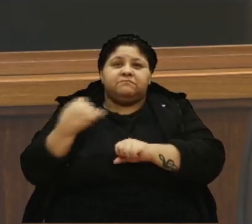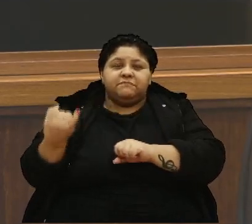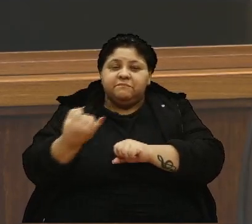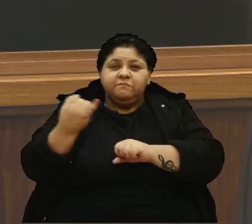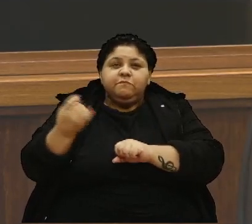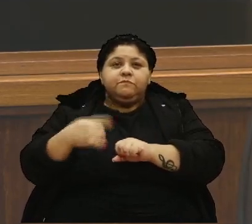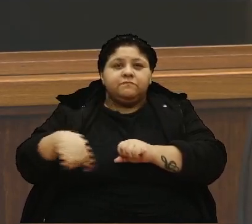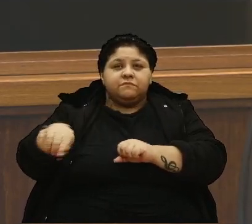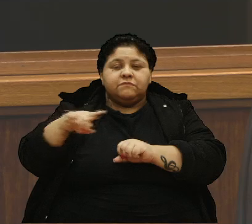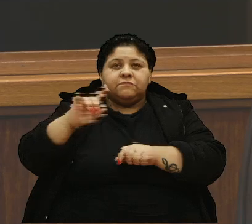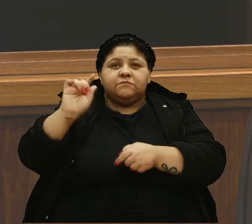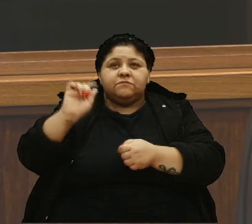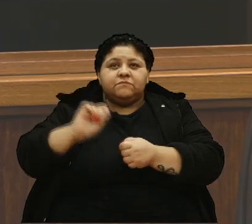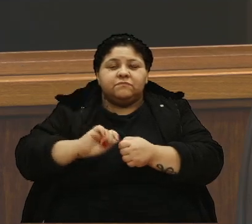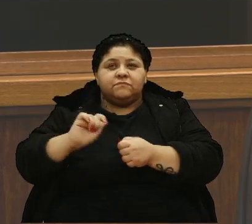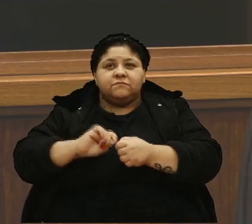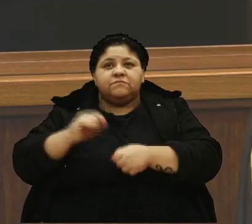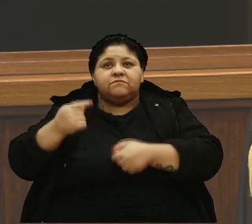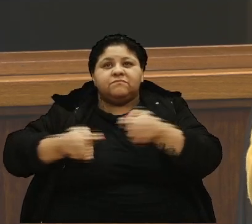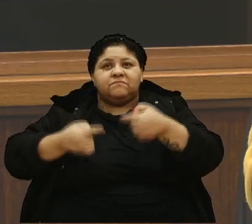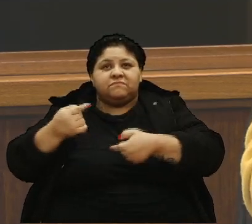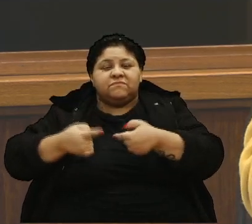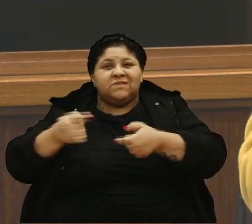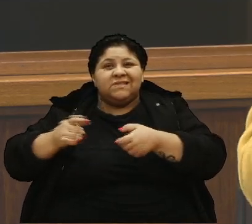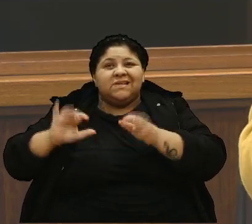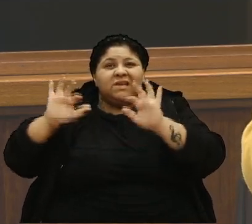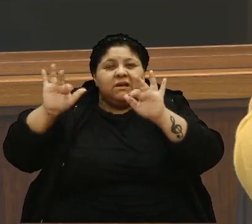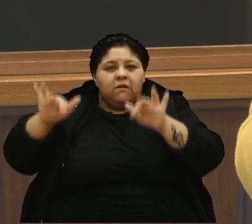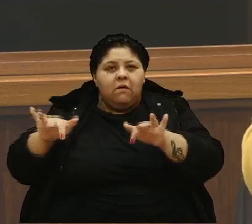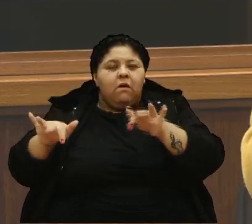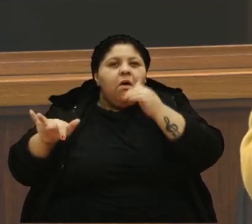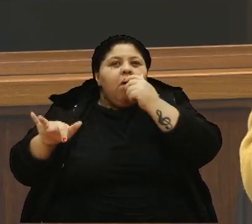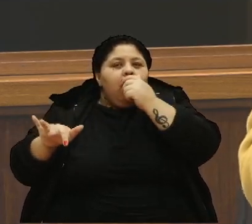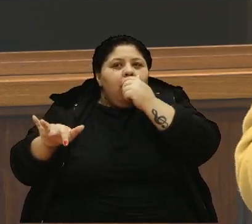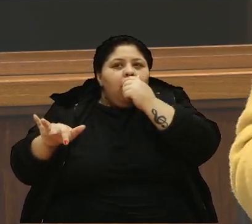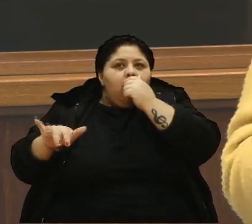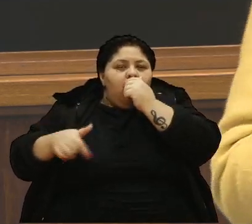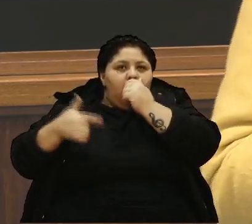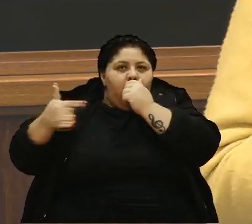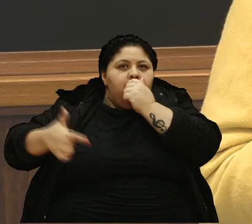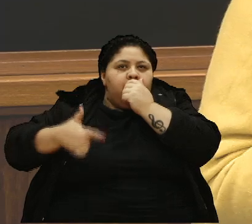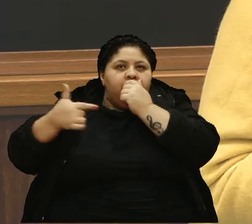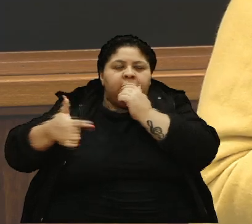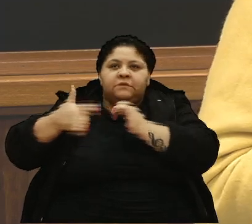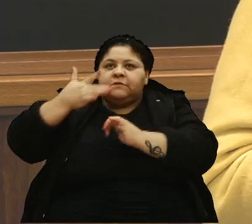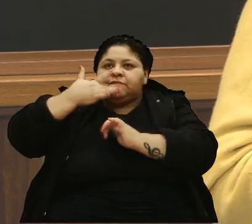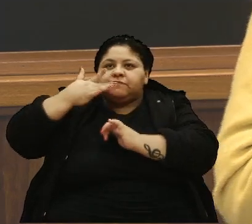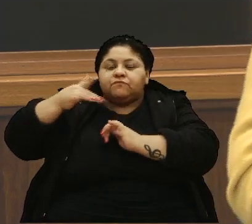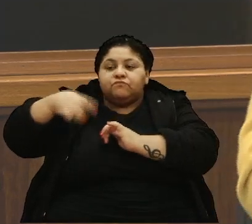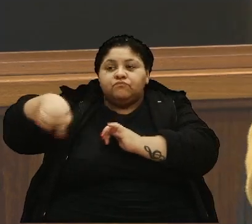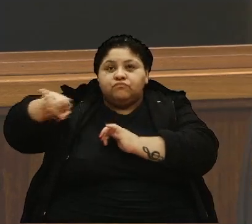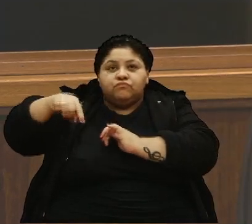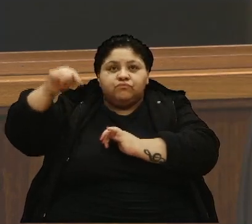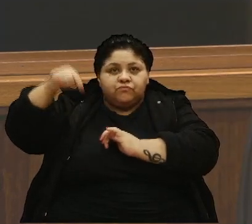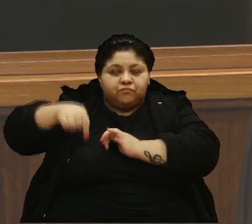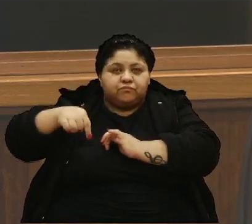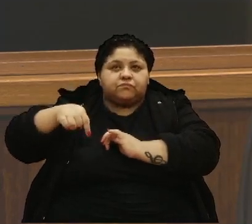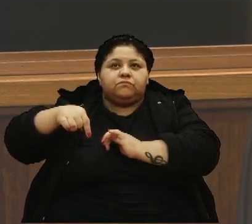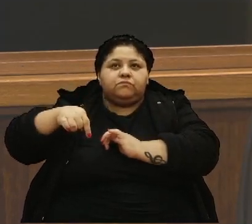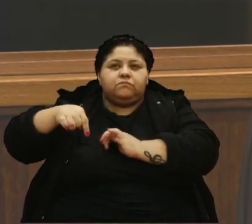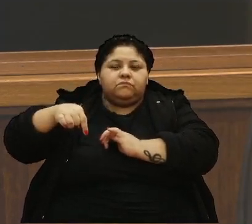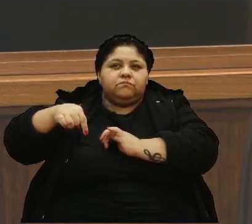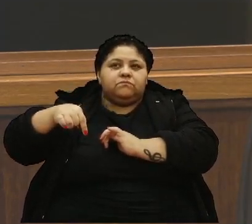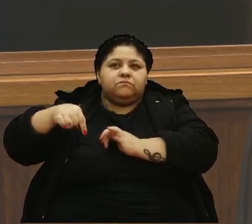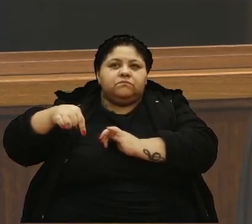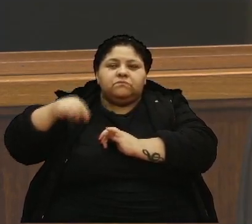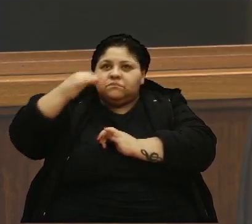gente fazer esse debate, combater o trabalho infantil. Nós estamos aqui